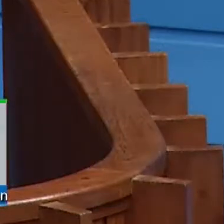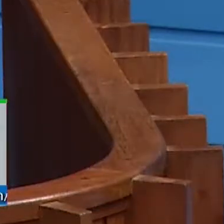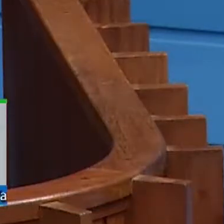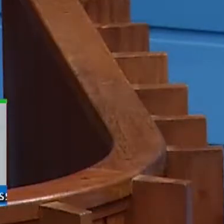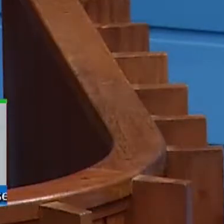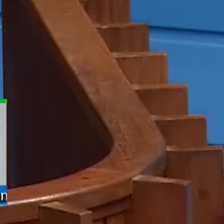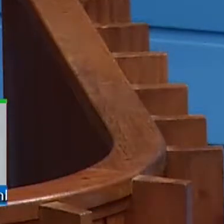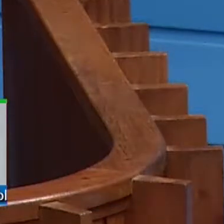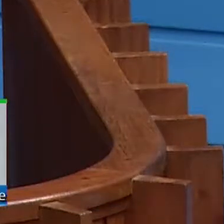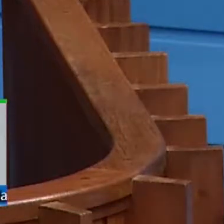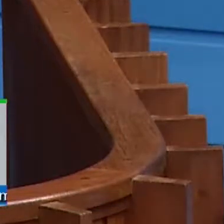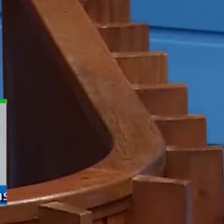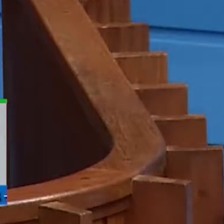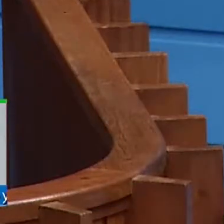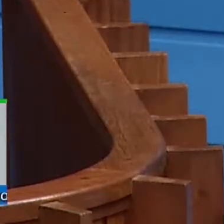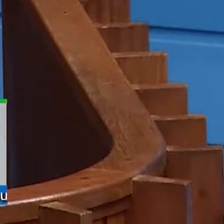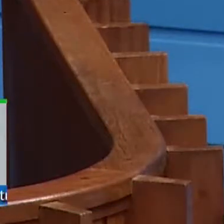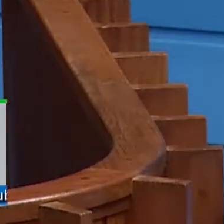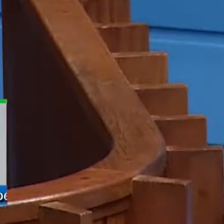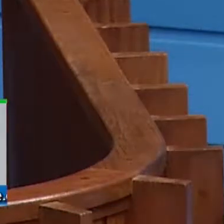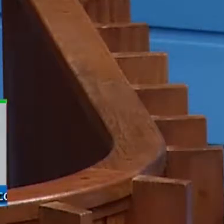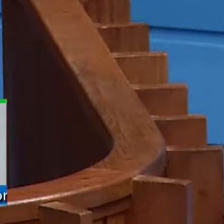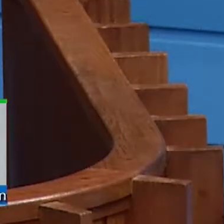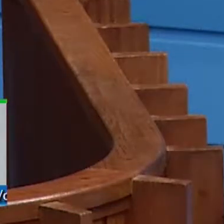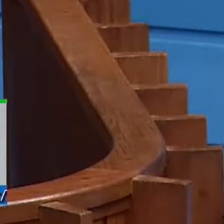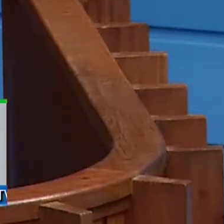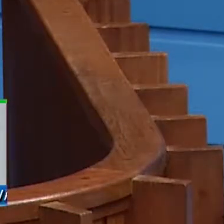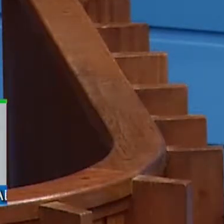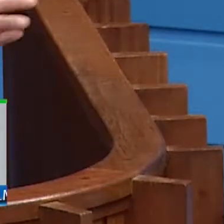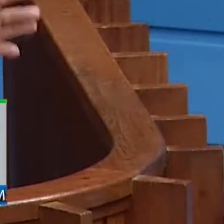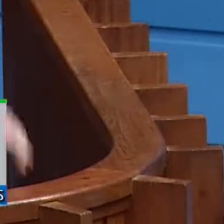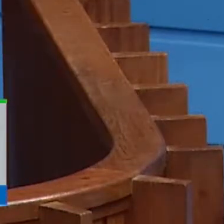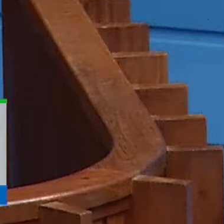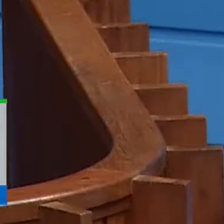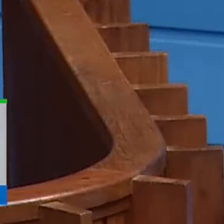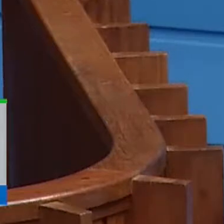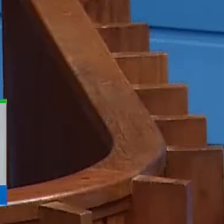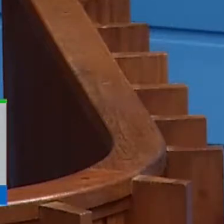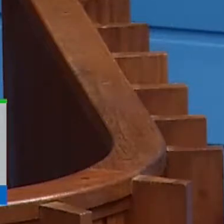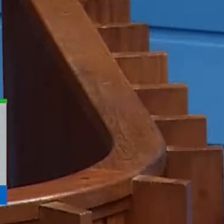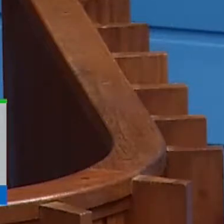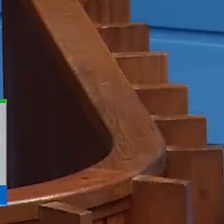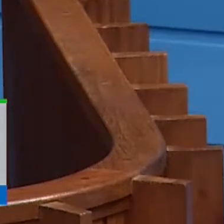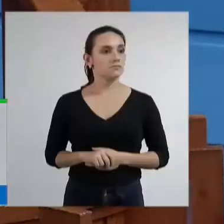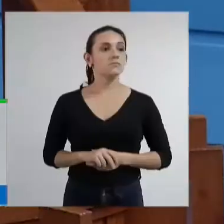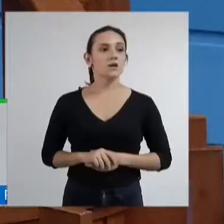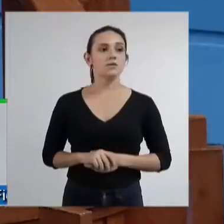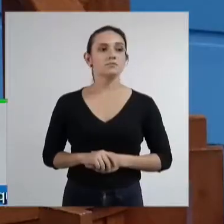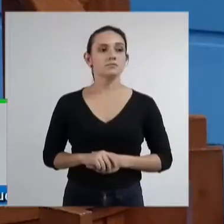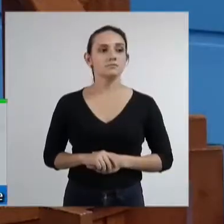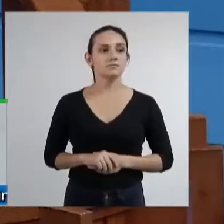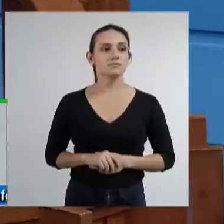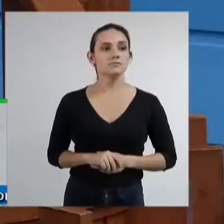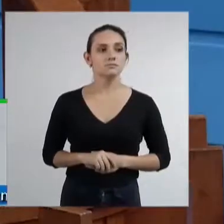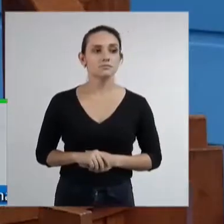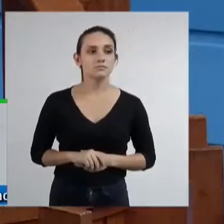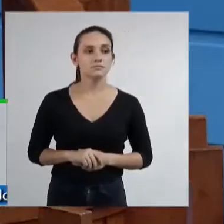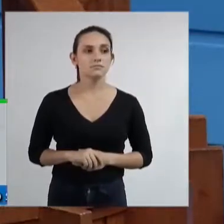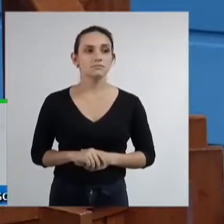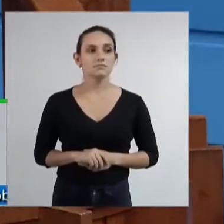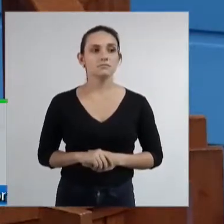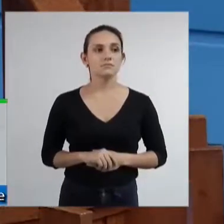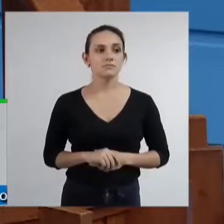falando em ANEEL, quando exerci o mandato de deputado federal, um dos primeiros que exerci, na época o presidente era Fernando Henrique